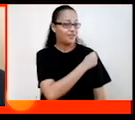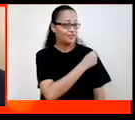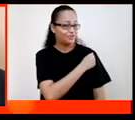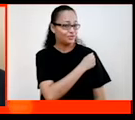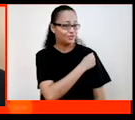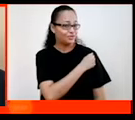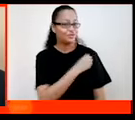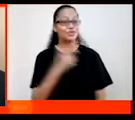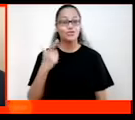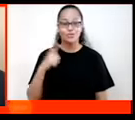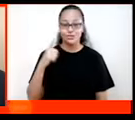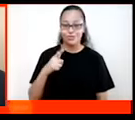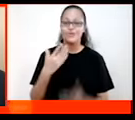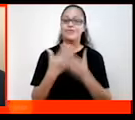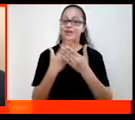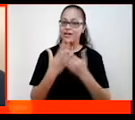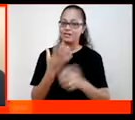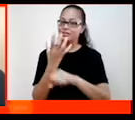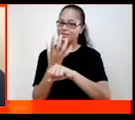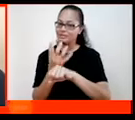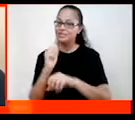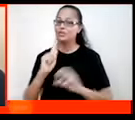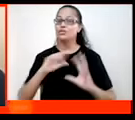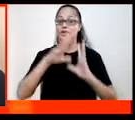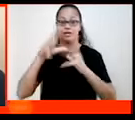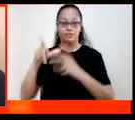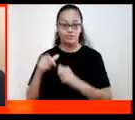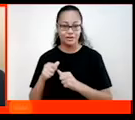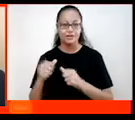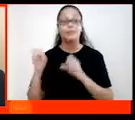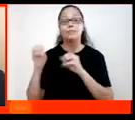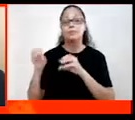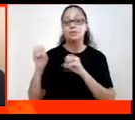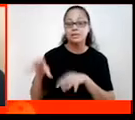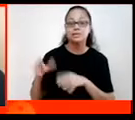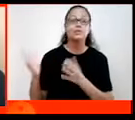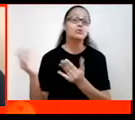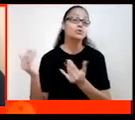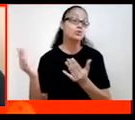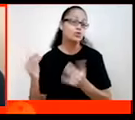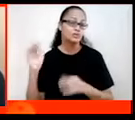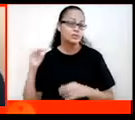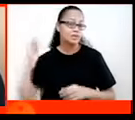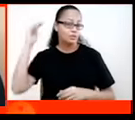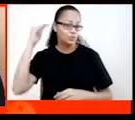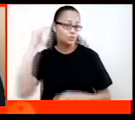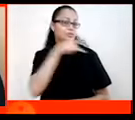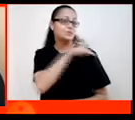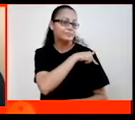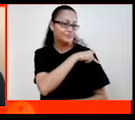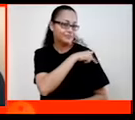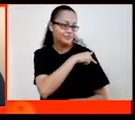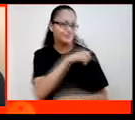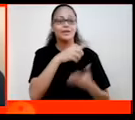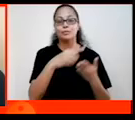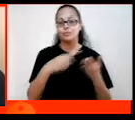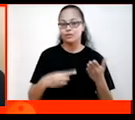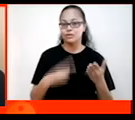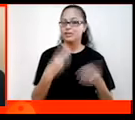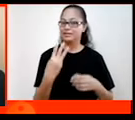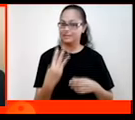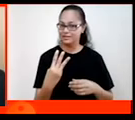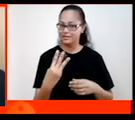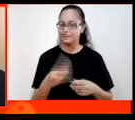Olá pessoal, mais uma aula de Geografia, para a educação de jovens e adultos e para o sétimo ano do ensino fundamental, apostila